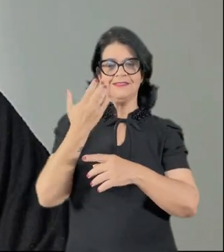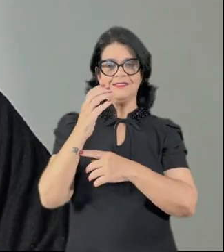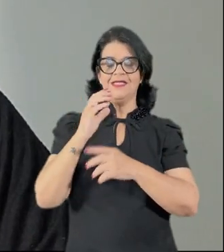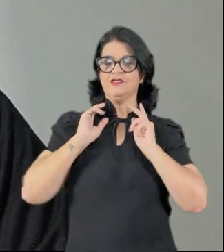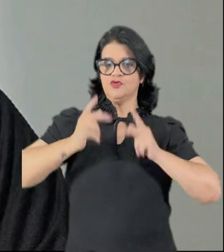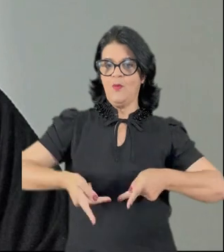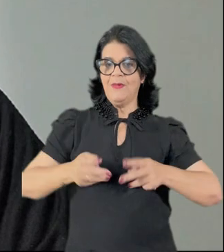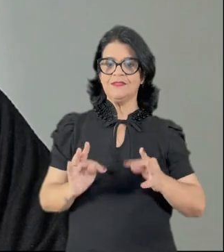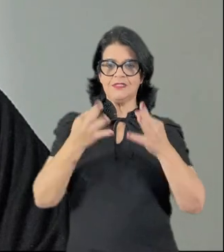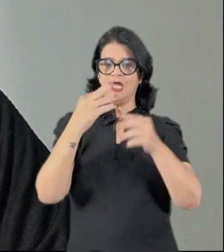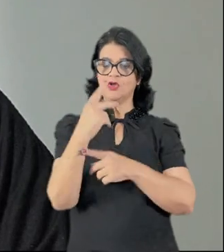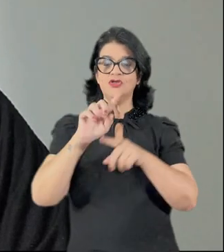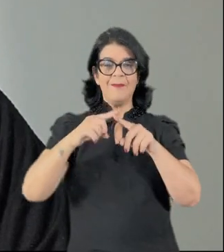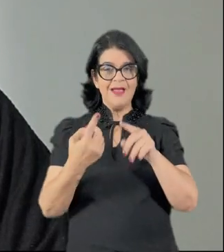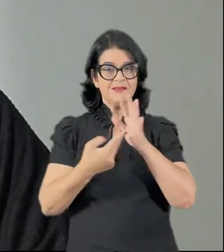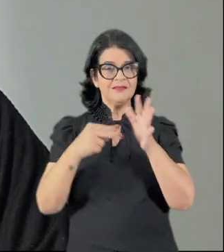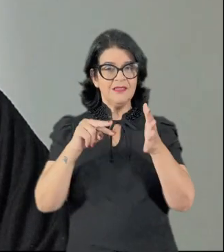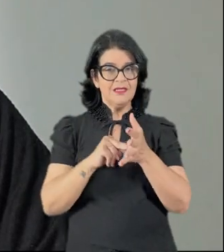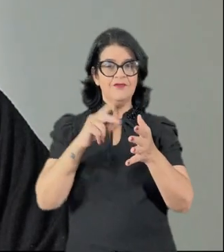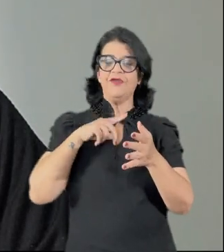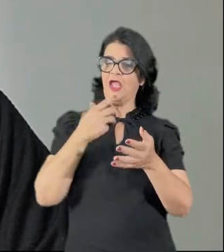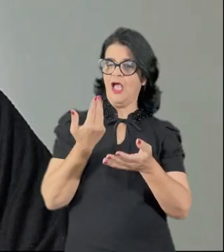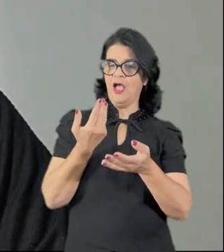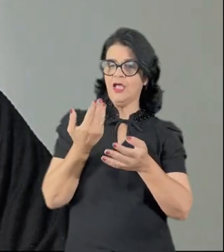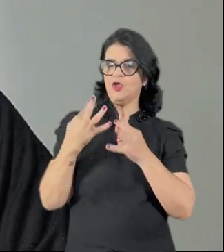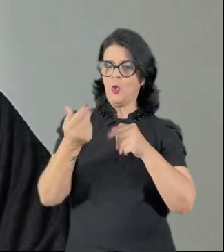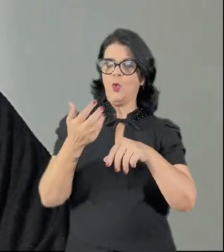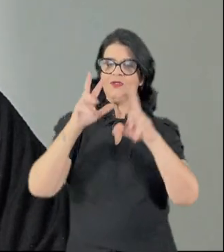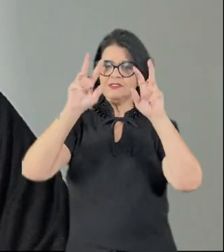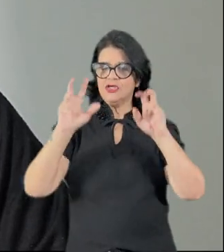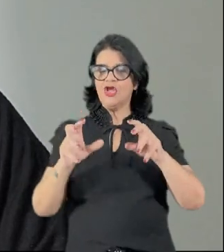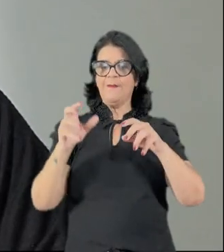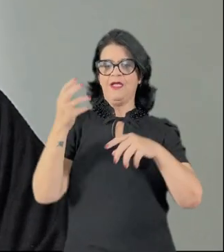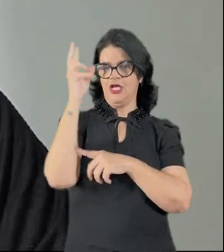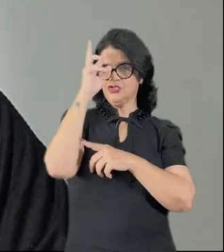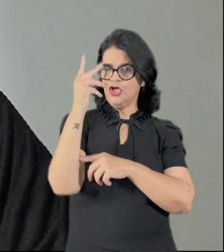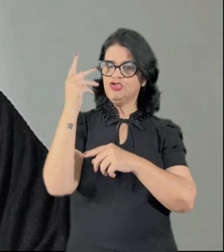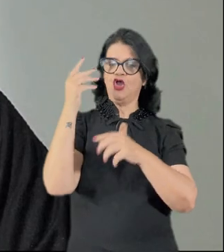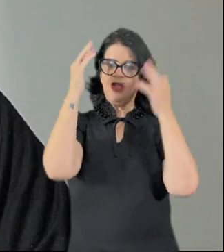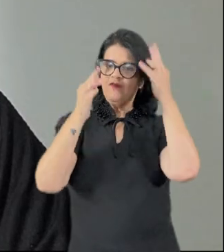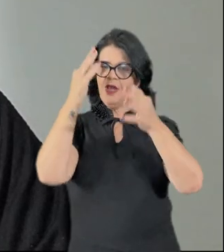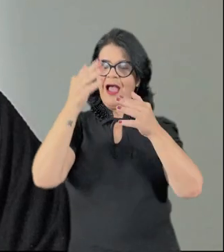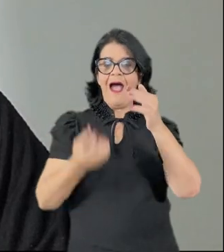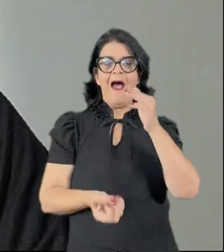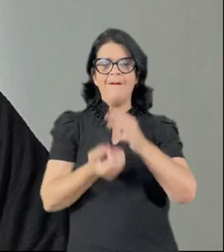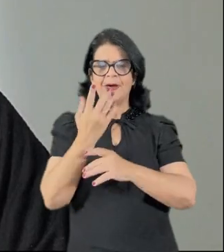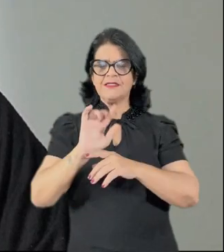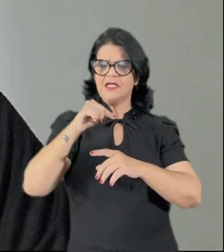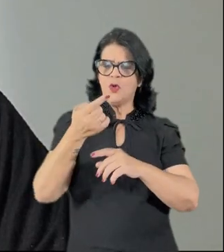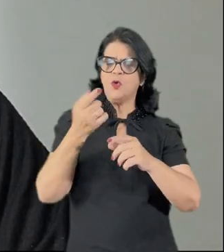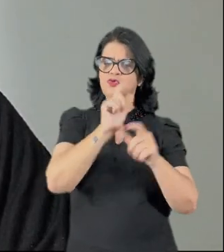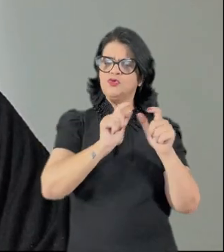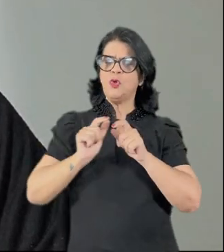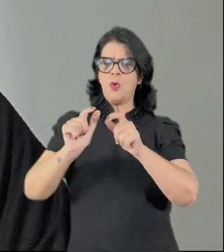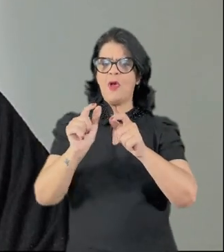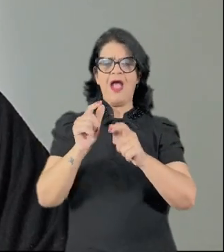Tecnologias Mas isso não quer dizer que menções as temáticas da história e da filosofia não possam aparecer em outras partes da prova